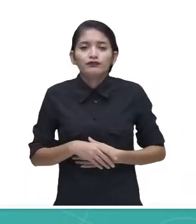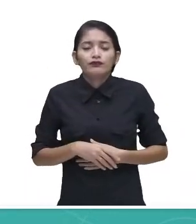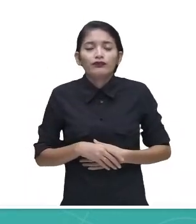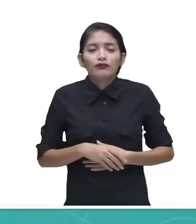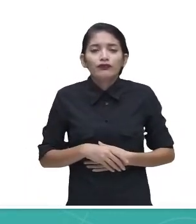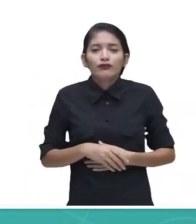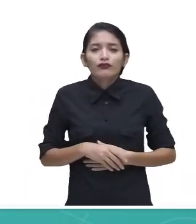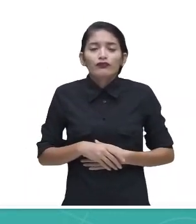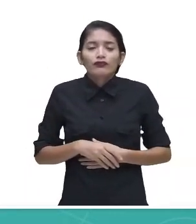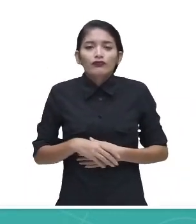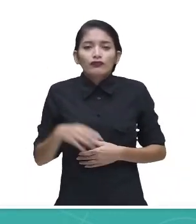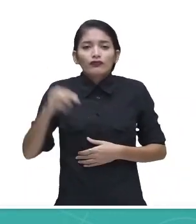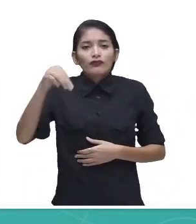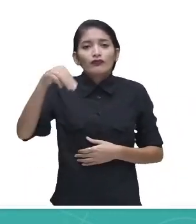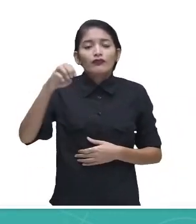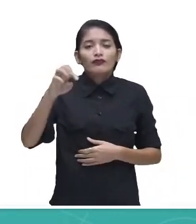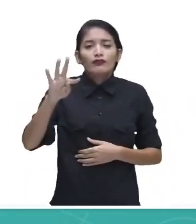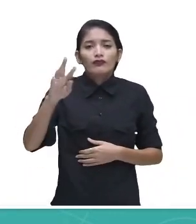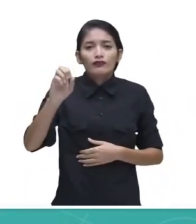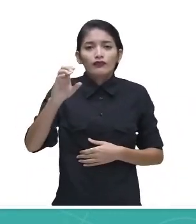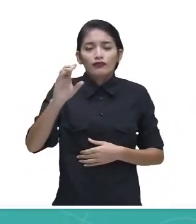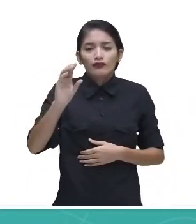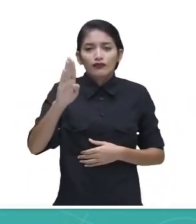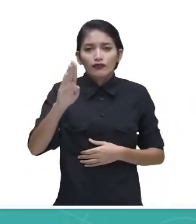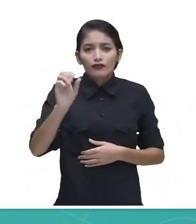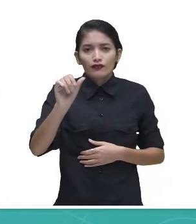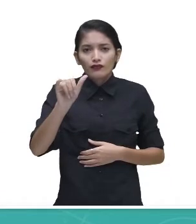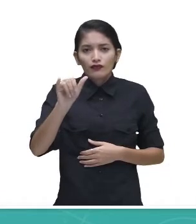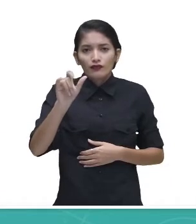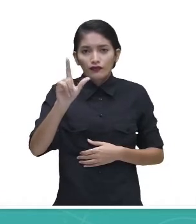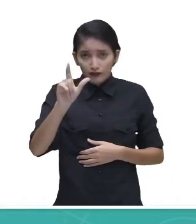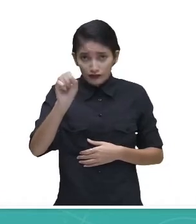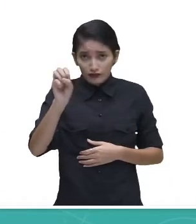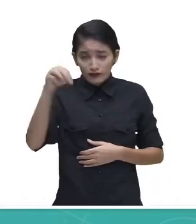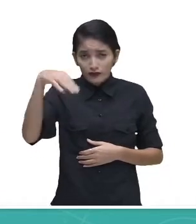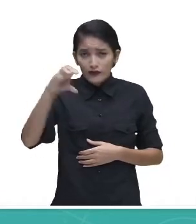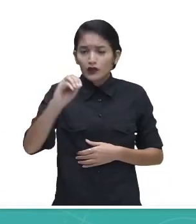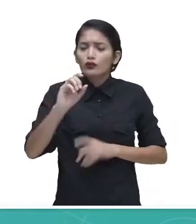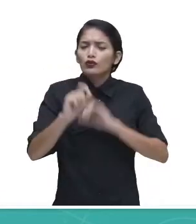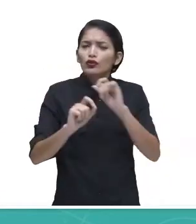ele é responsável por suprir nossas necessidades